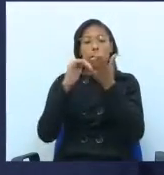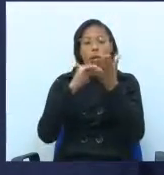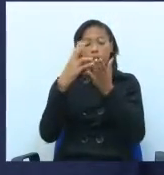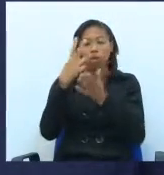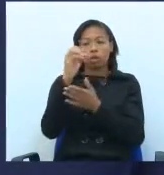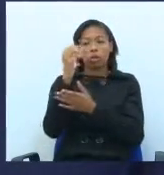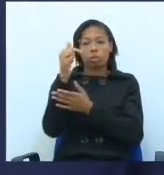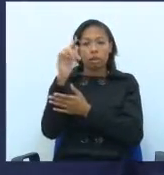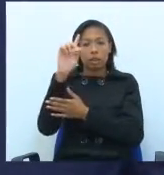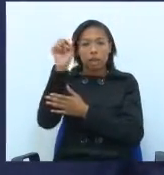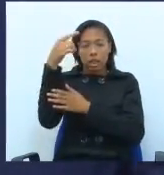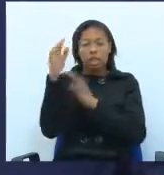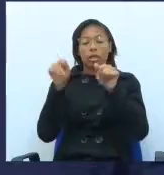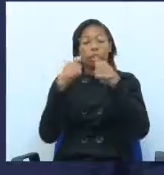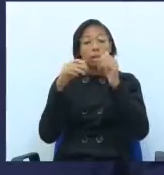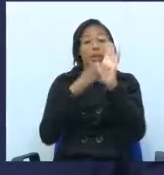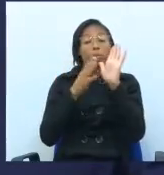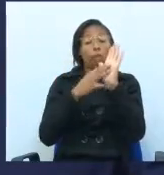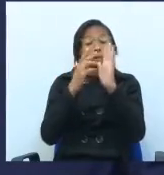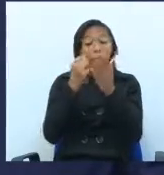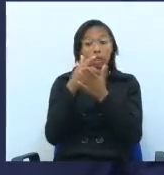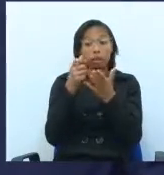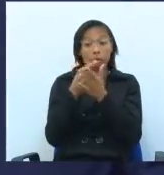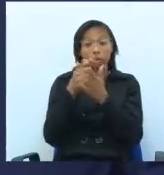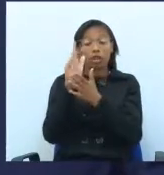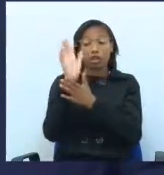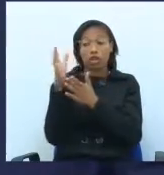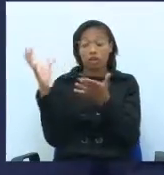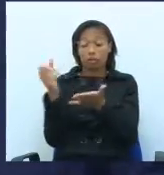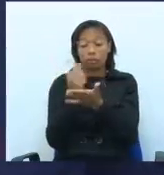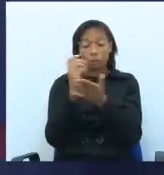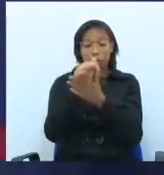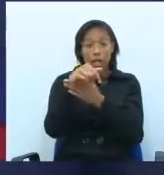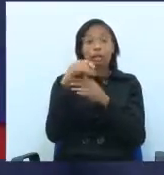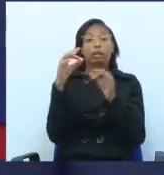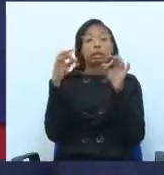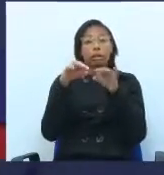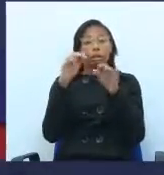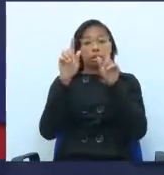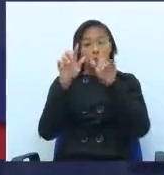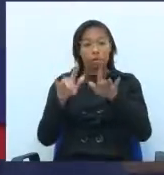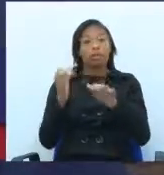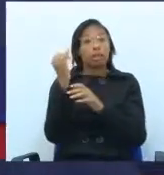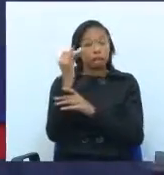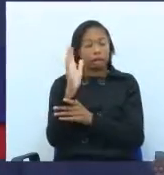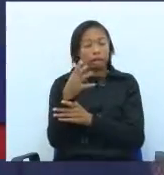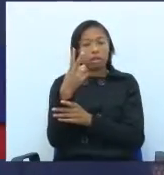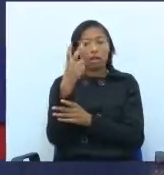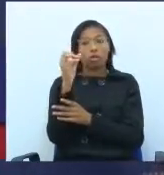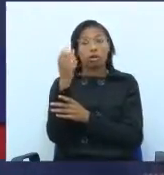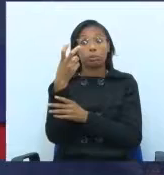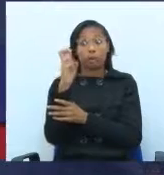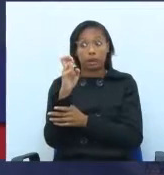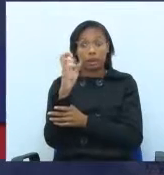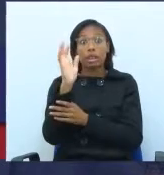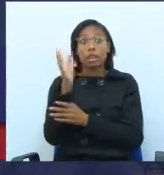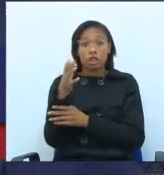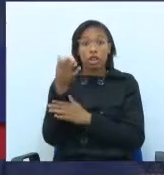2017, essa não é a prestação de contas do que já foi arrecadado de fato pelo município. Perfeito, é o orçamento de 2015 que já